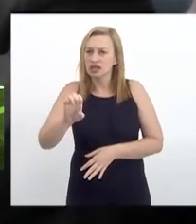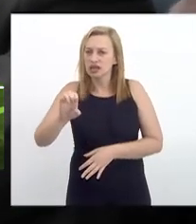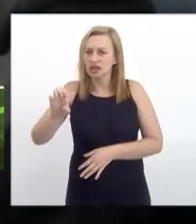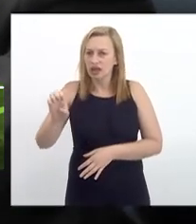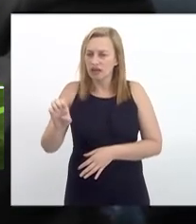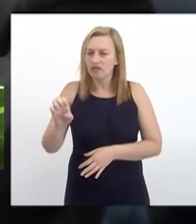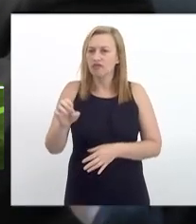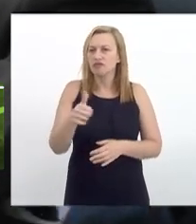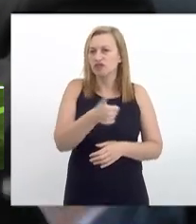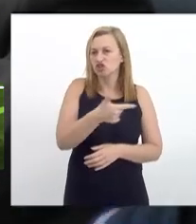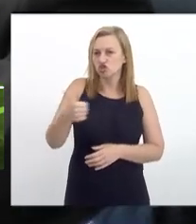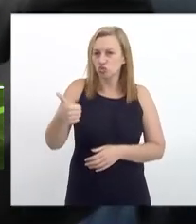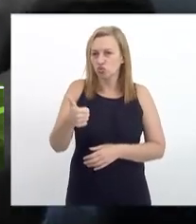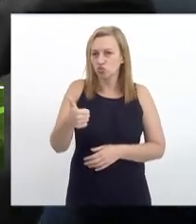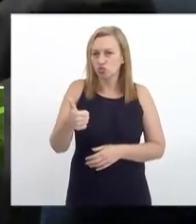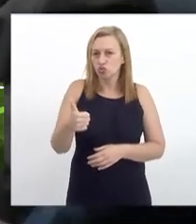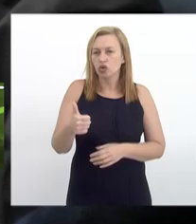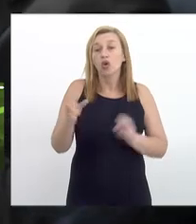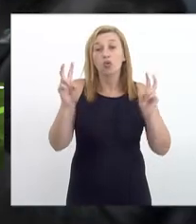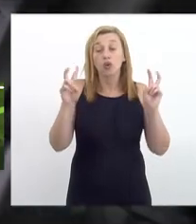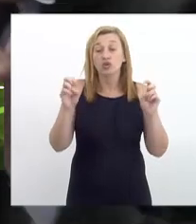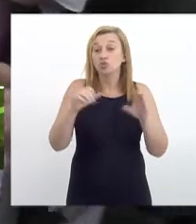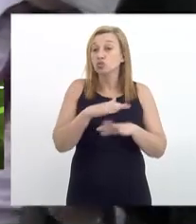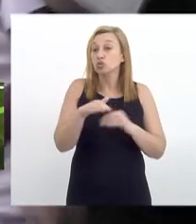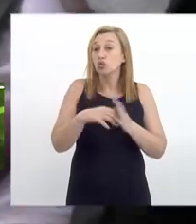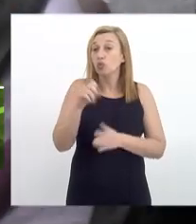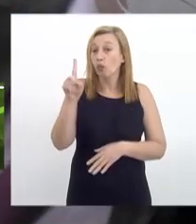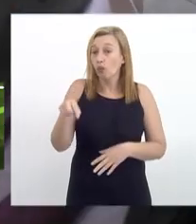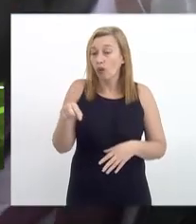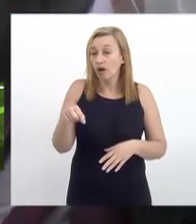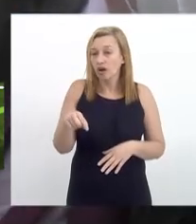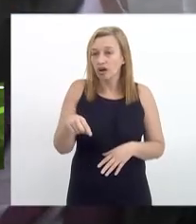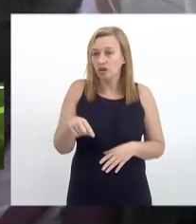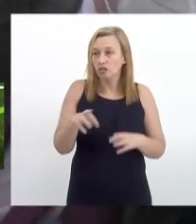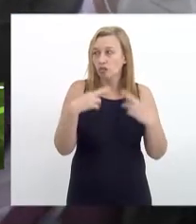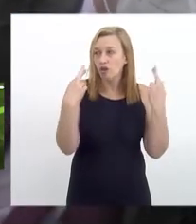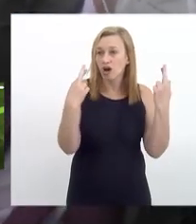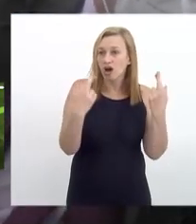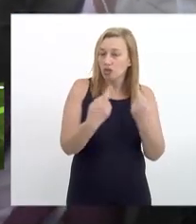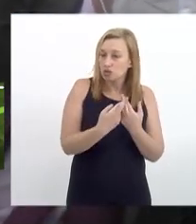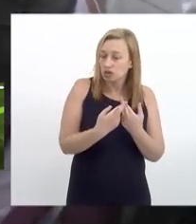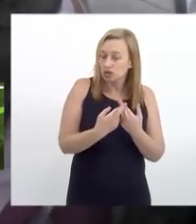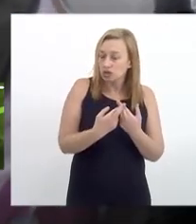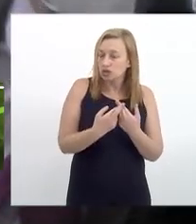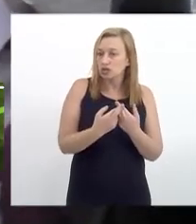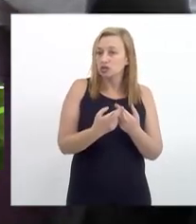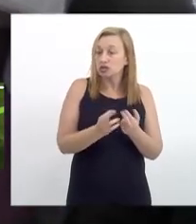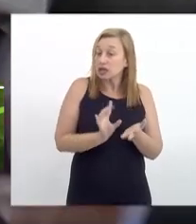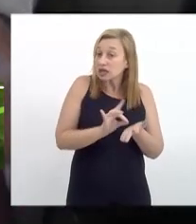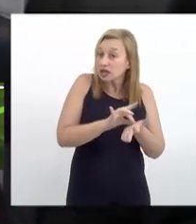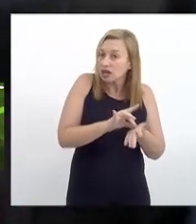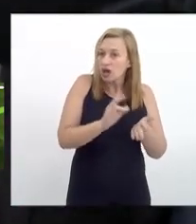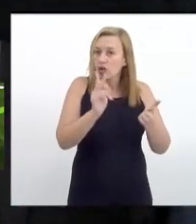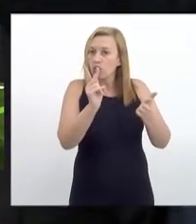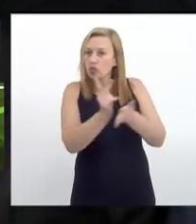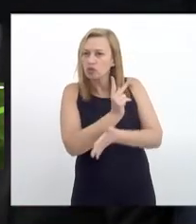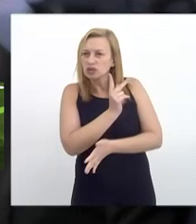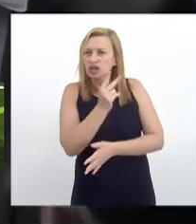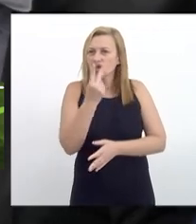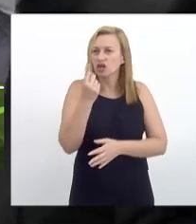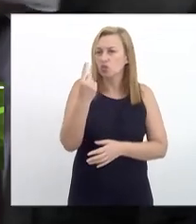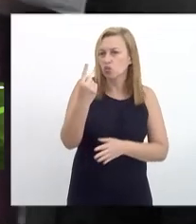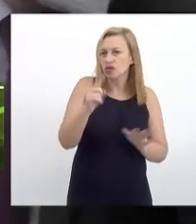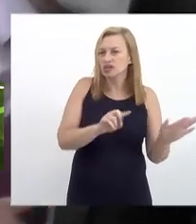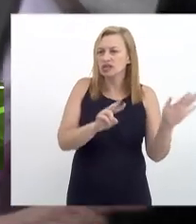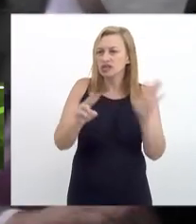21 a questão toda é numa reunião real acontecida uma semana